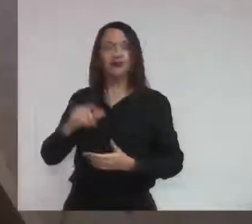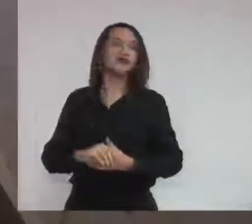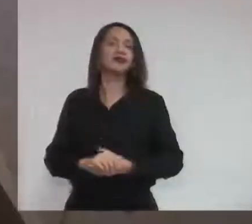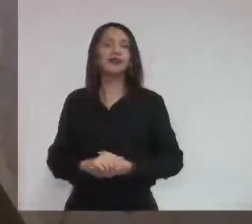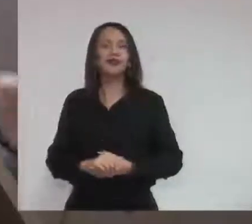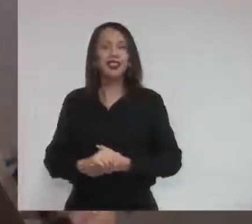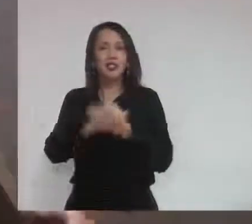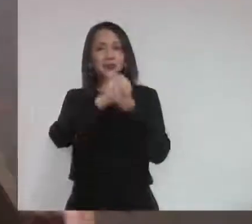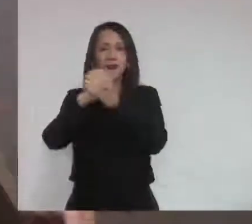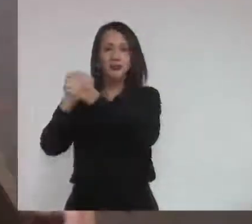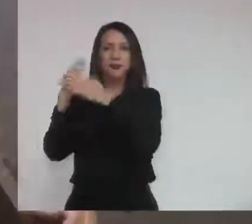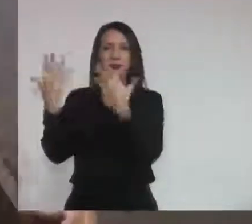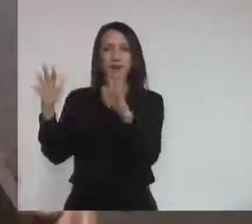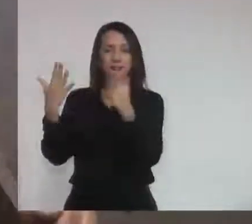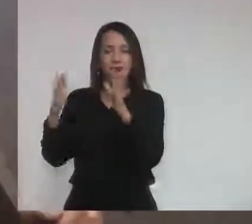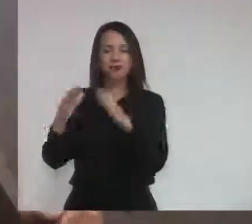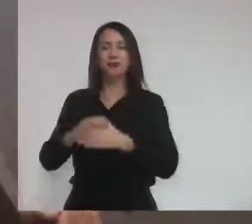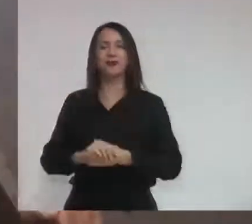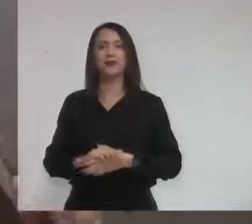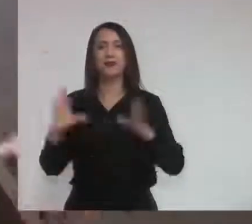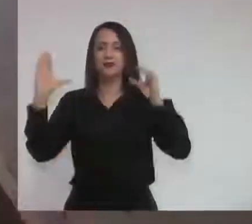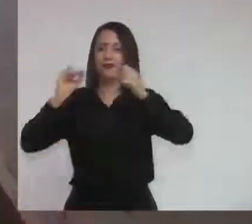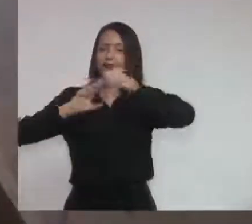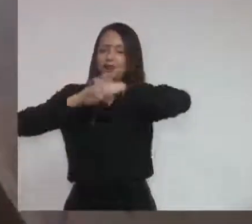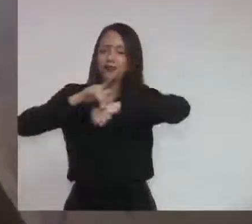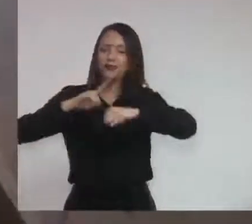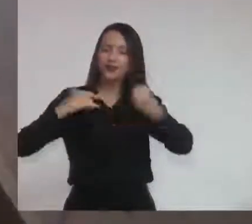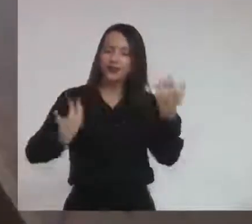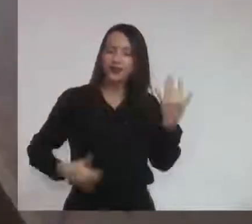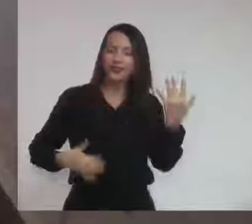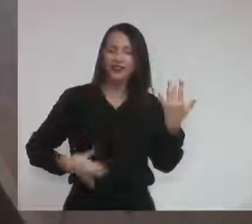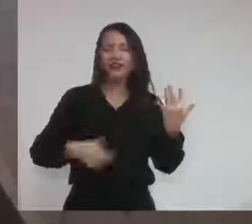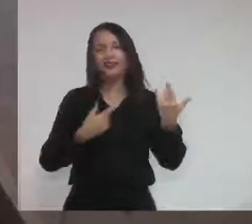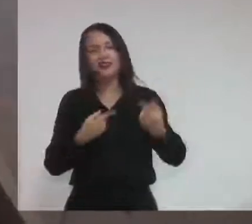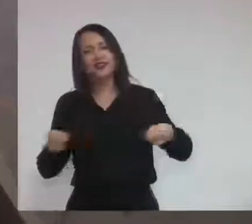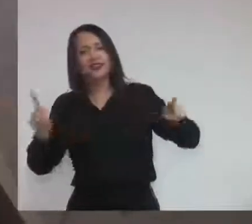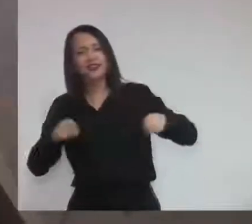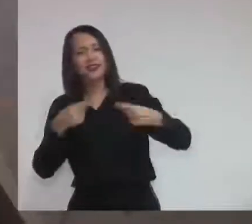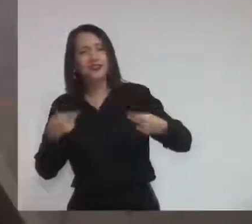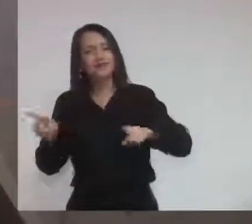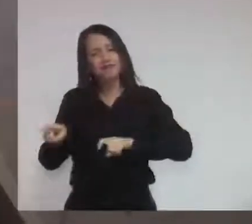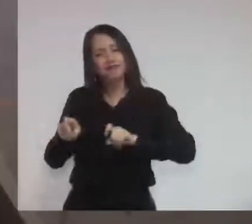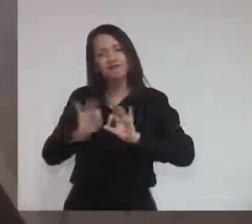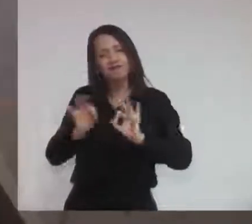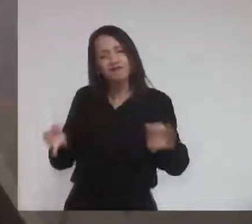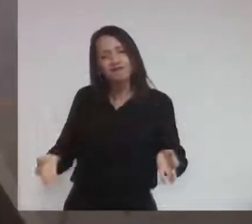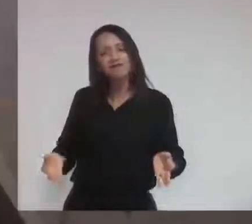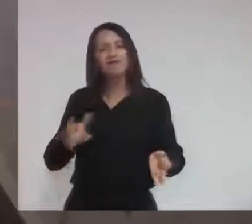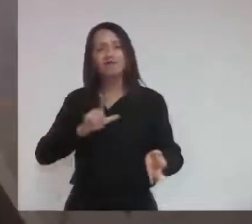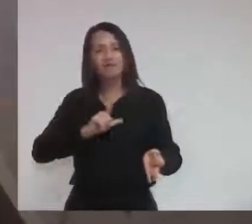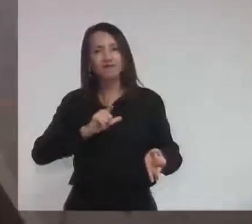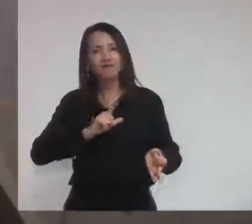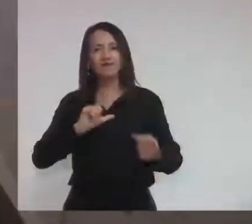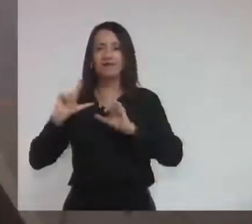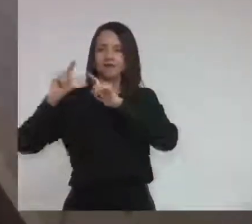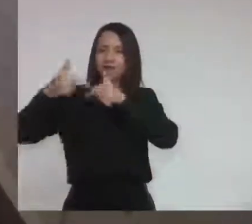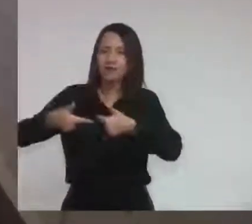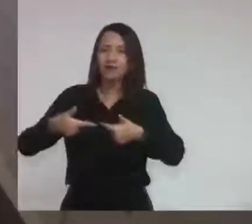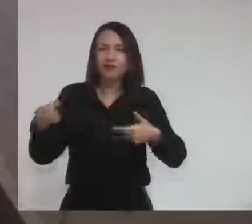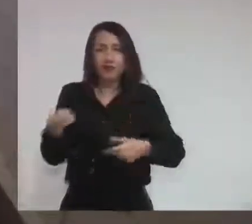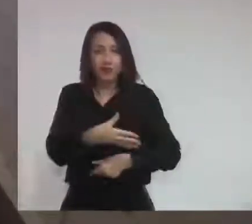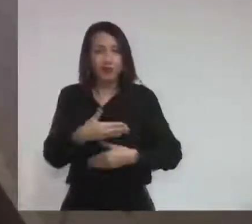Depois, na parte da noite, tivemos várias duplas de cantores de música sertaneja, mais tradicional e a atual